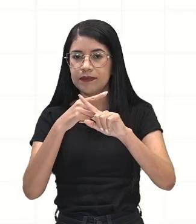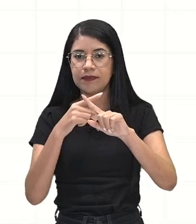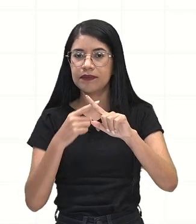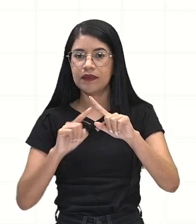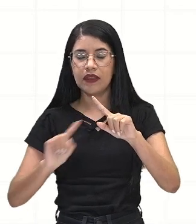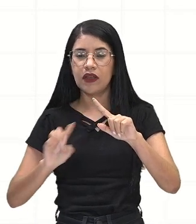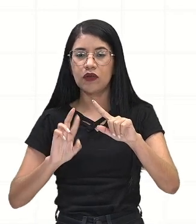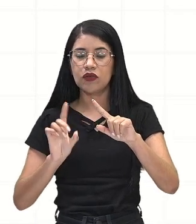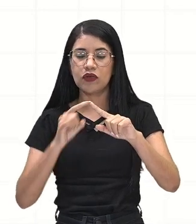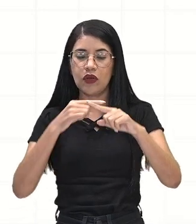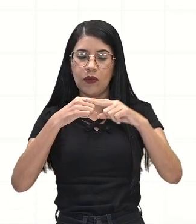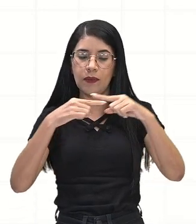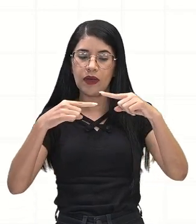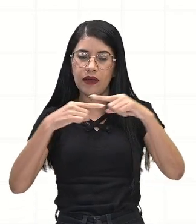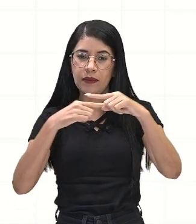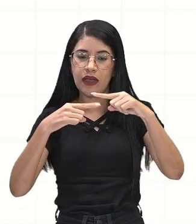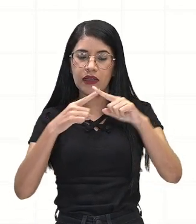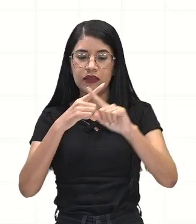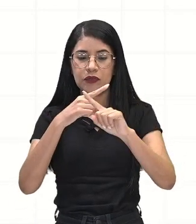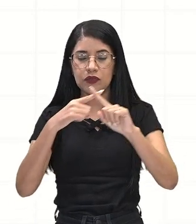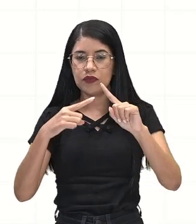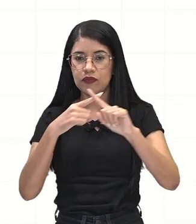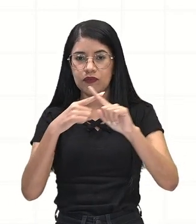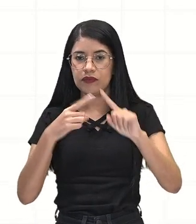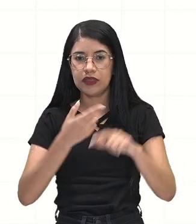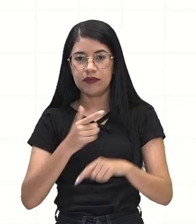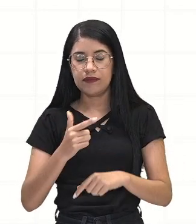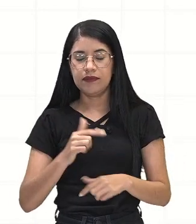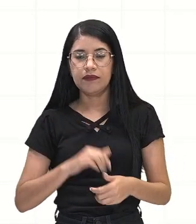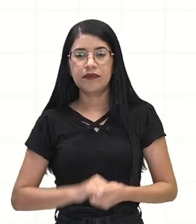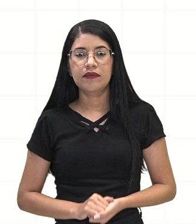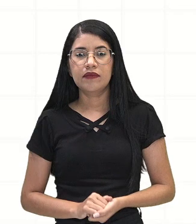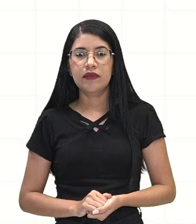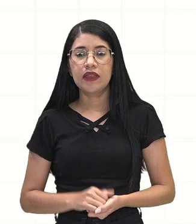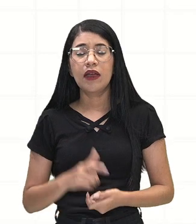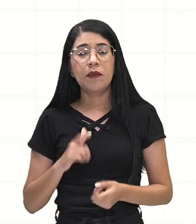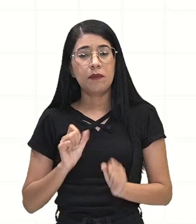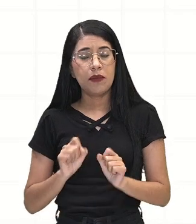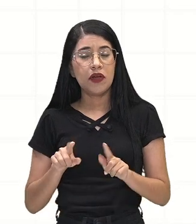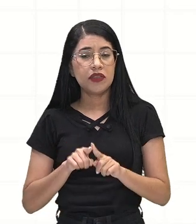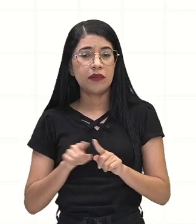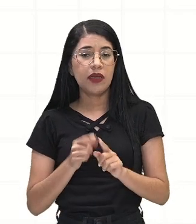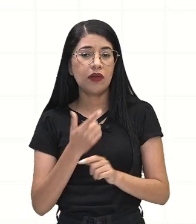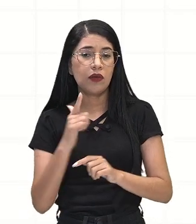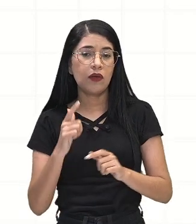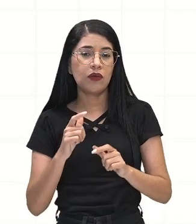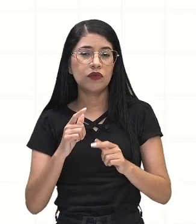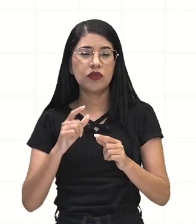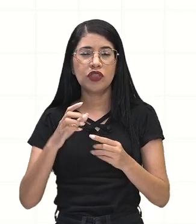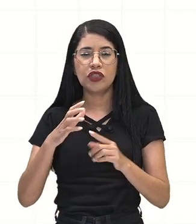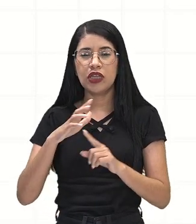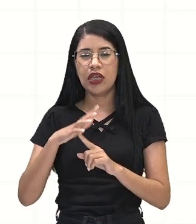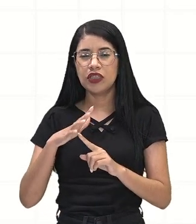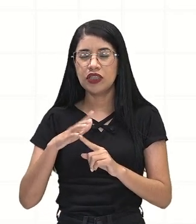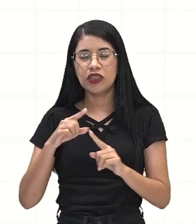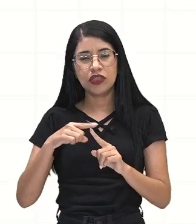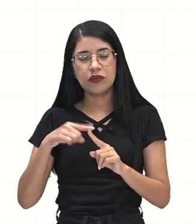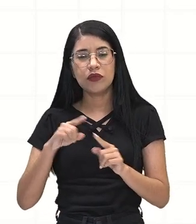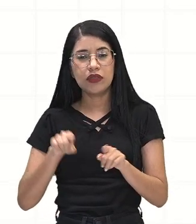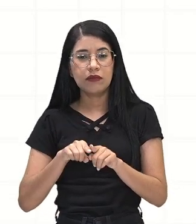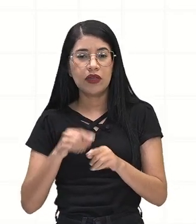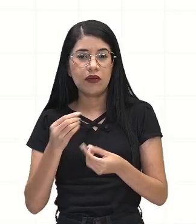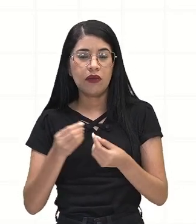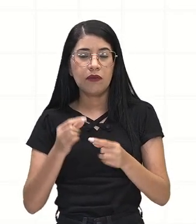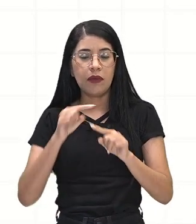vão ter contato, tá bom? Existem outras posições possíveis, para retas. Elas podem